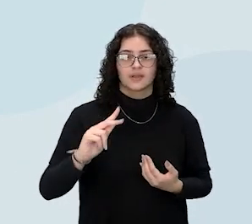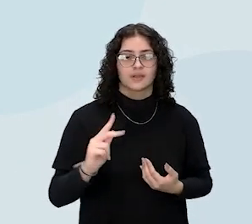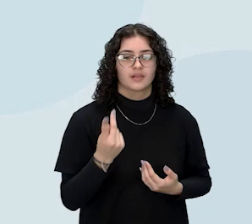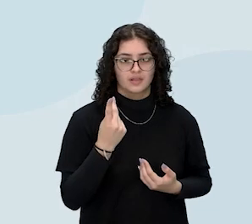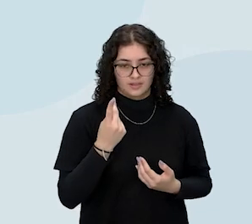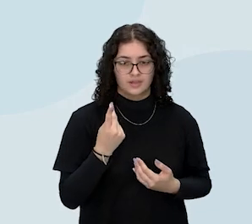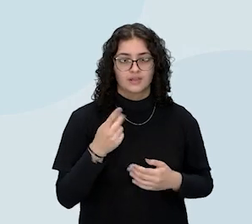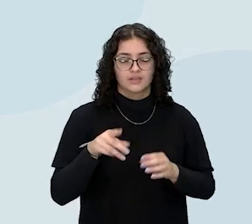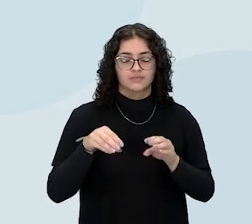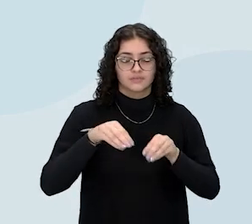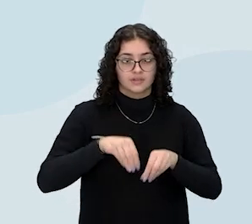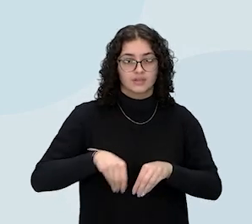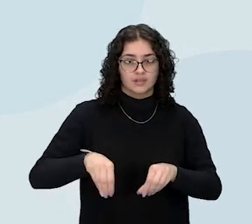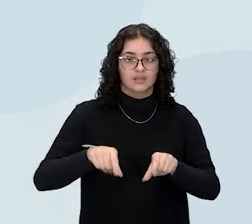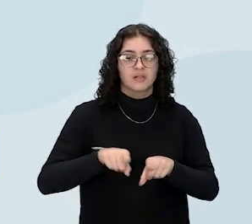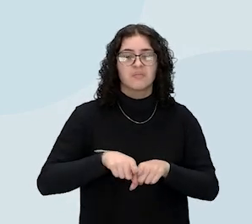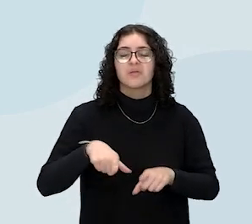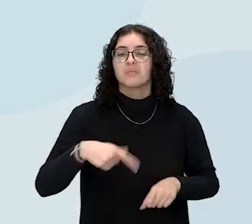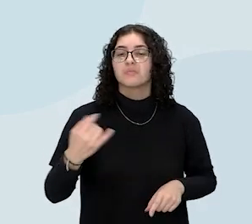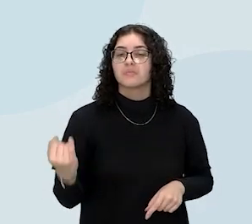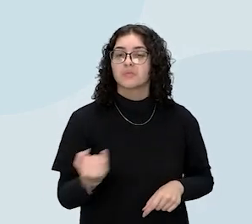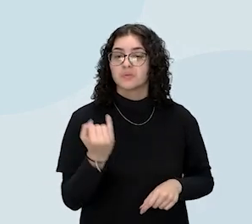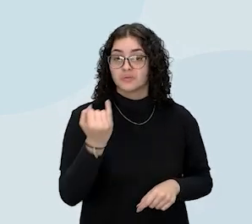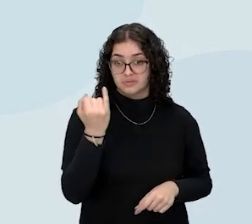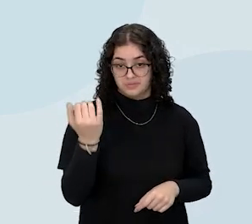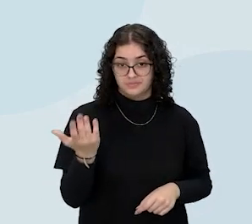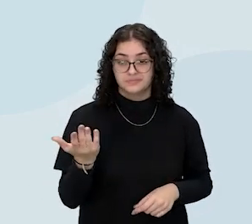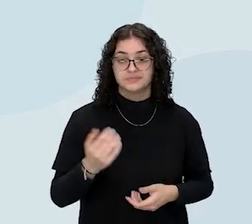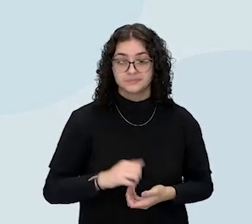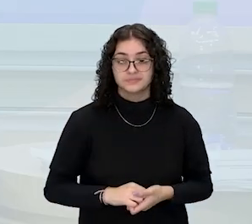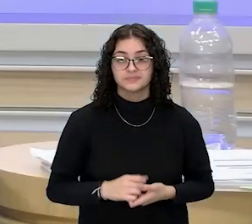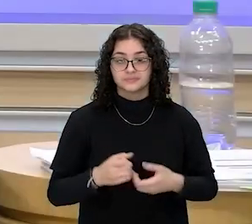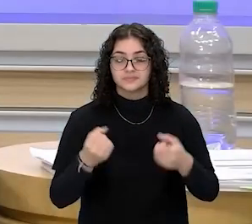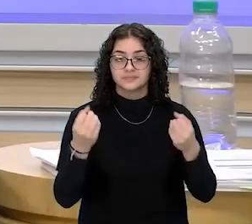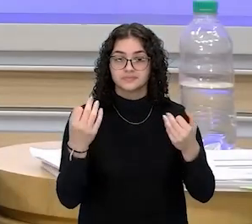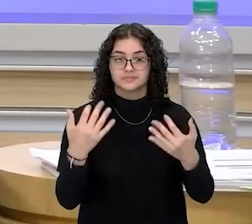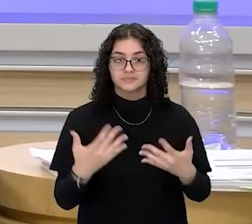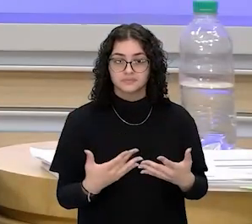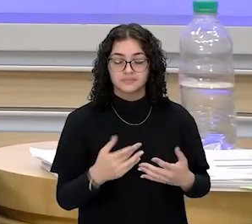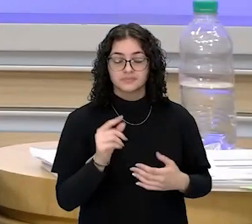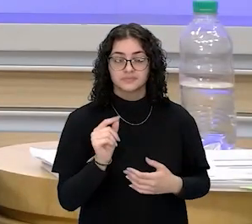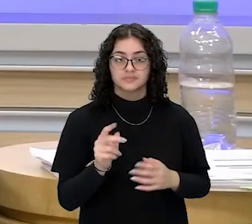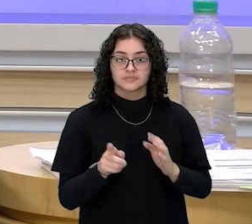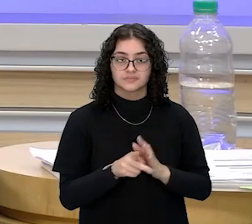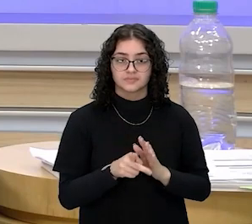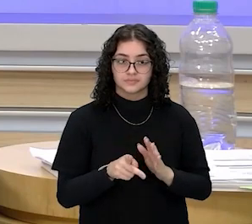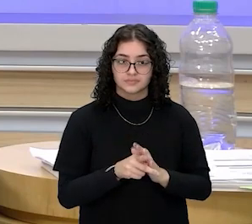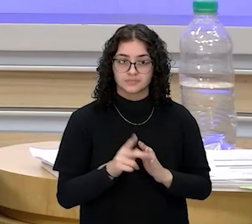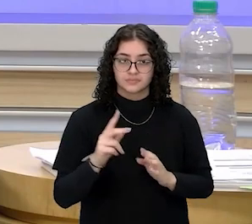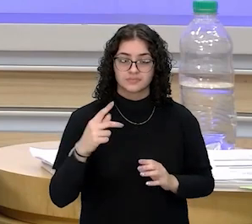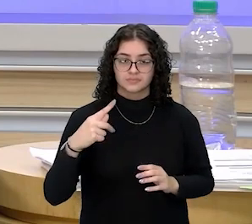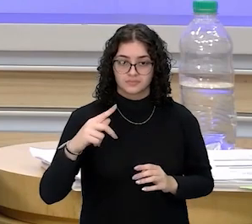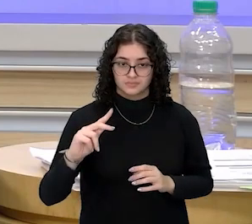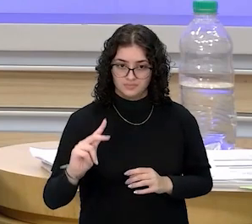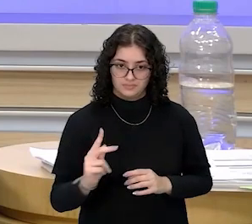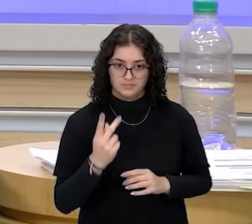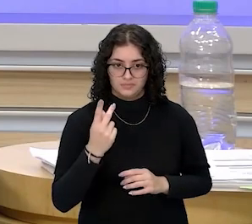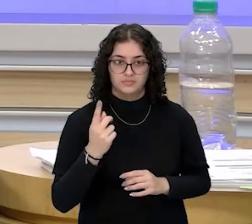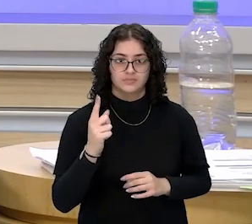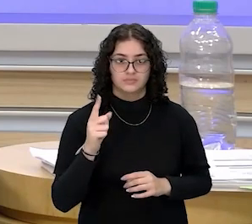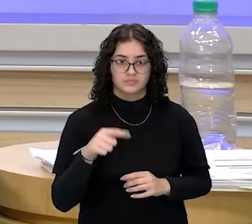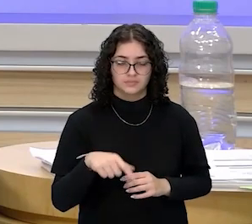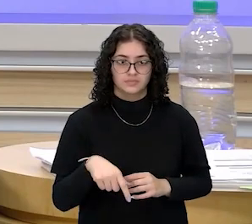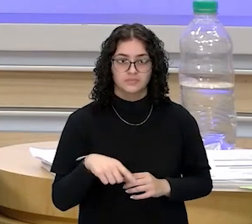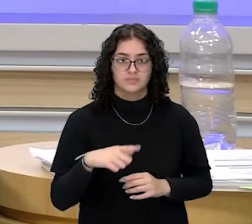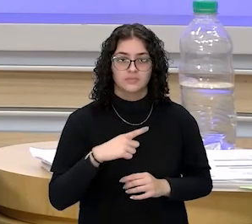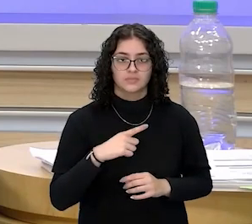em solos e a sua importância. Então, a gente vai falar aí de potencial hidrogênio iônico. pH é o índice